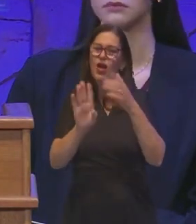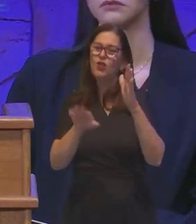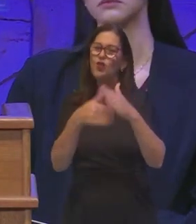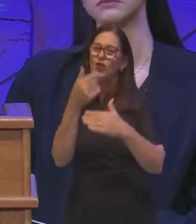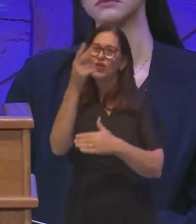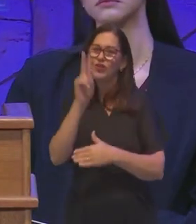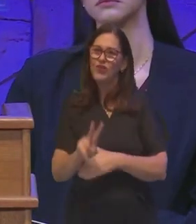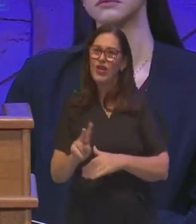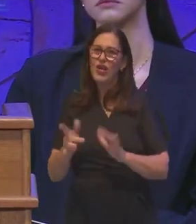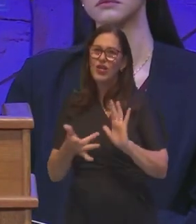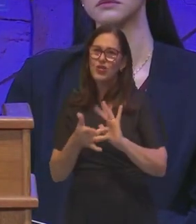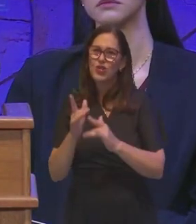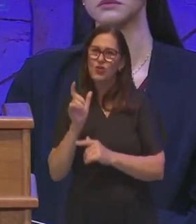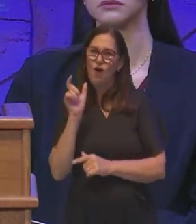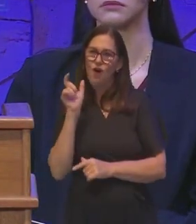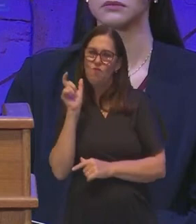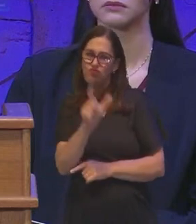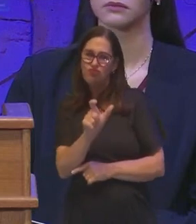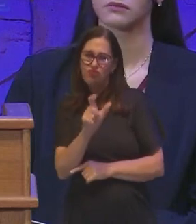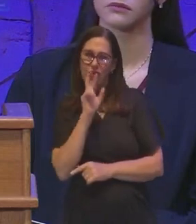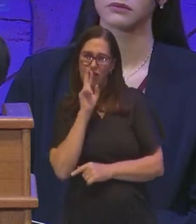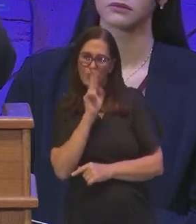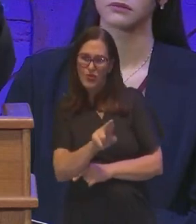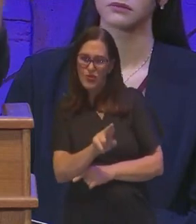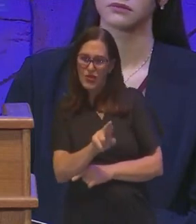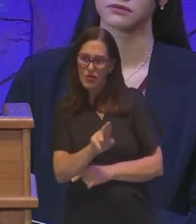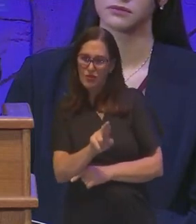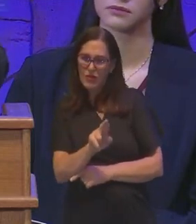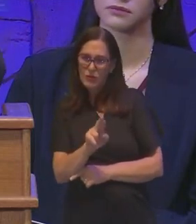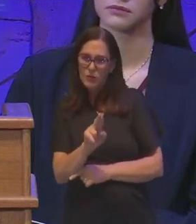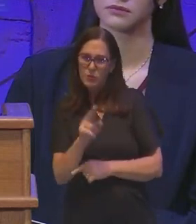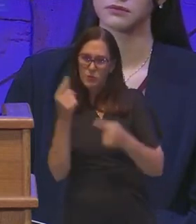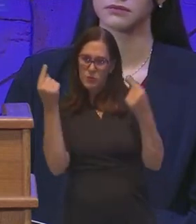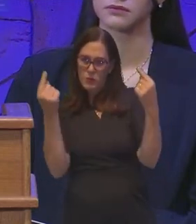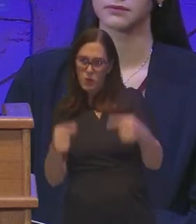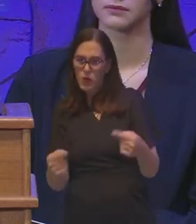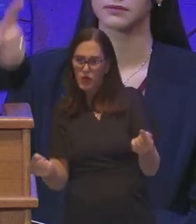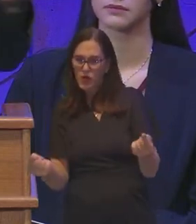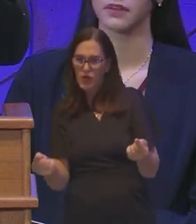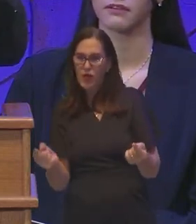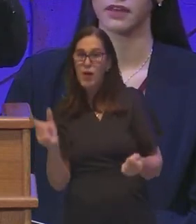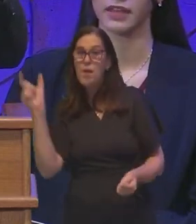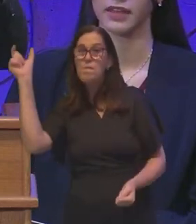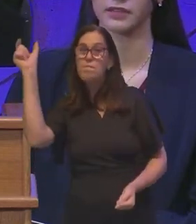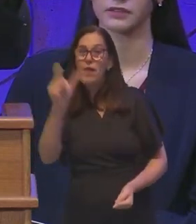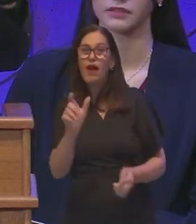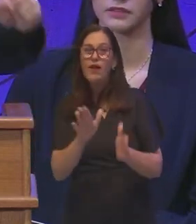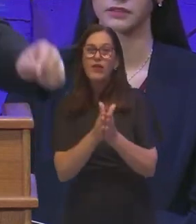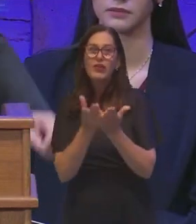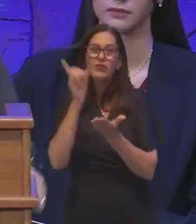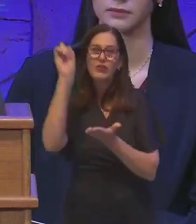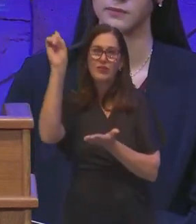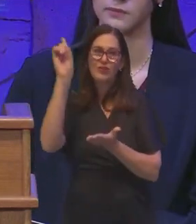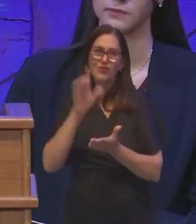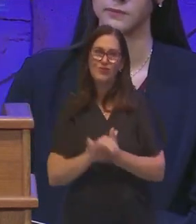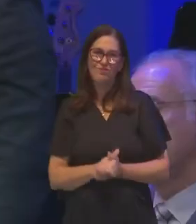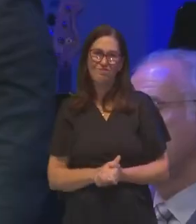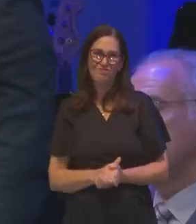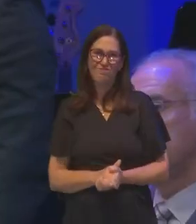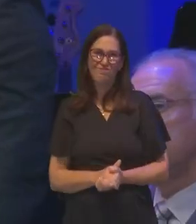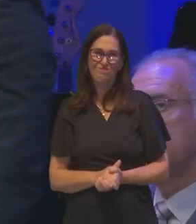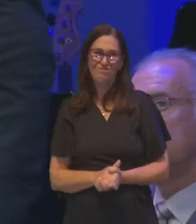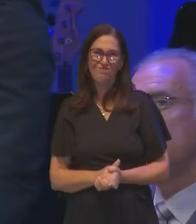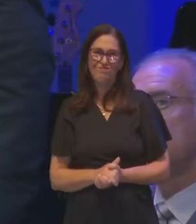vezes Jesus rebatia e confrontava a Satanás com a palavra.